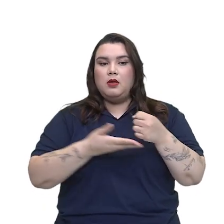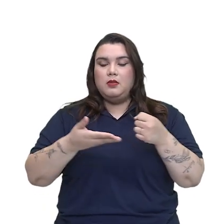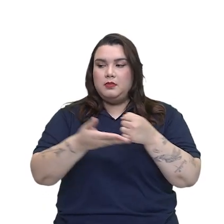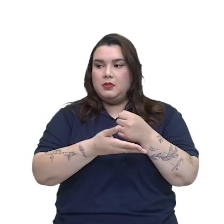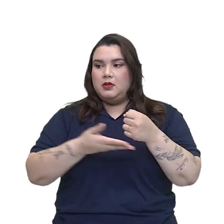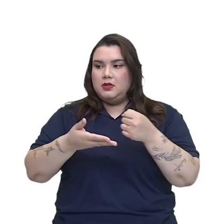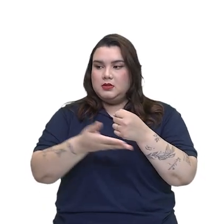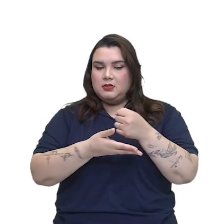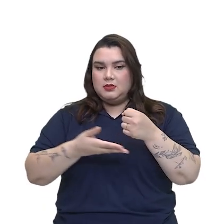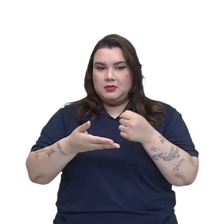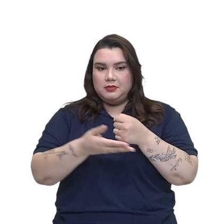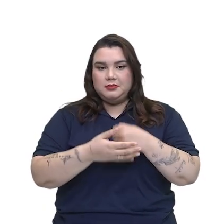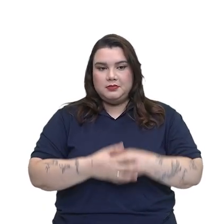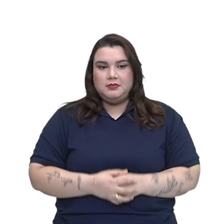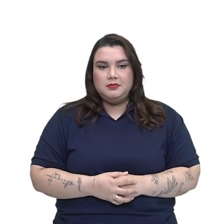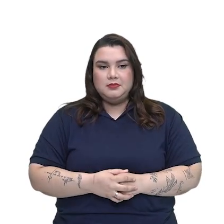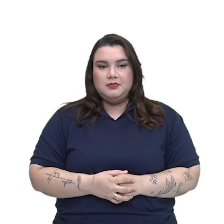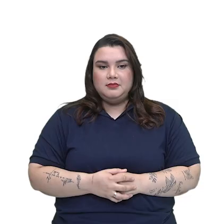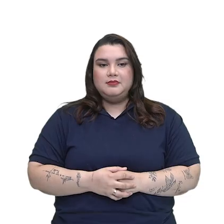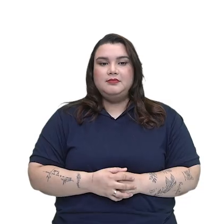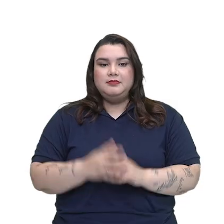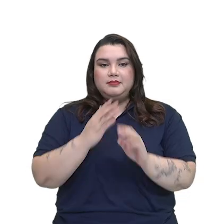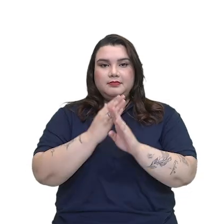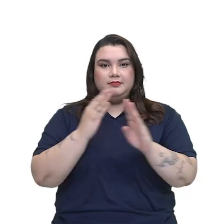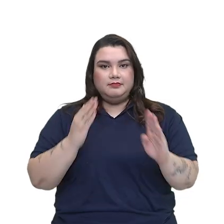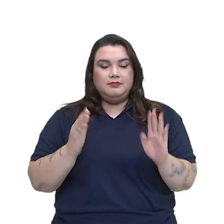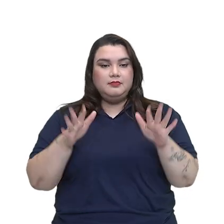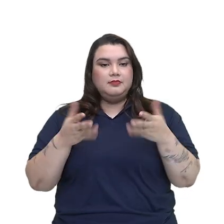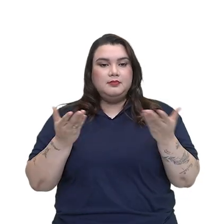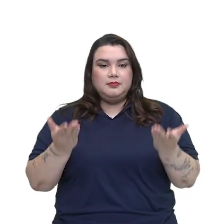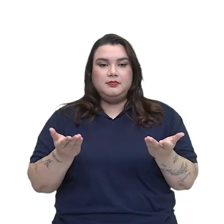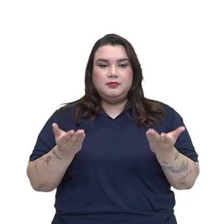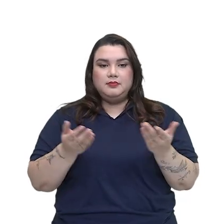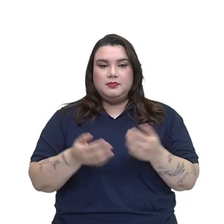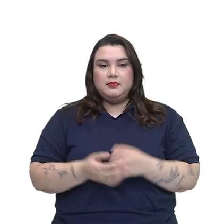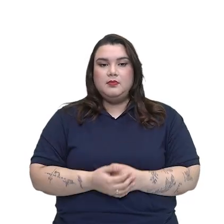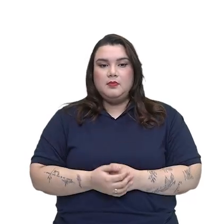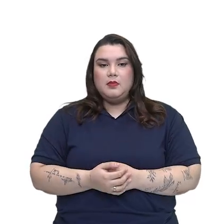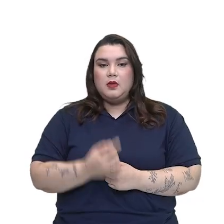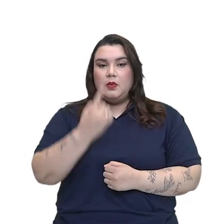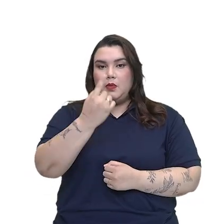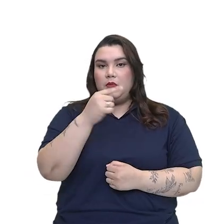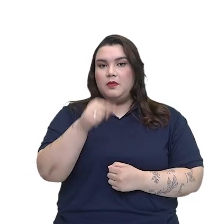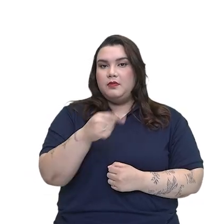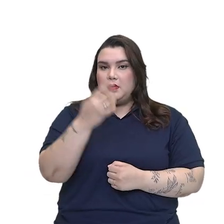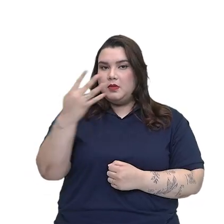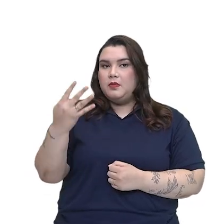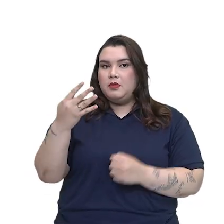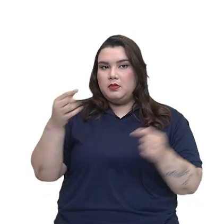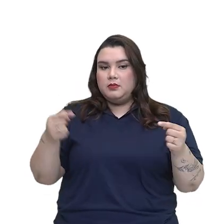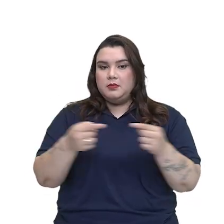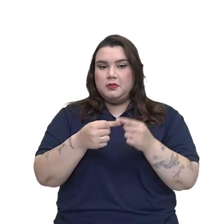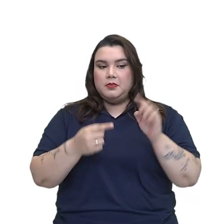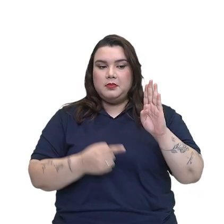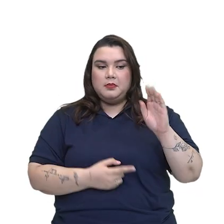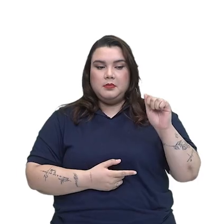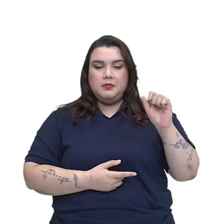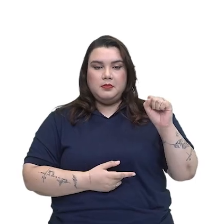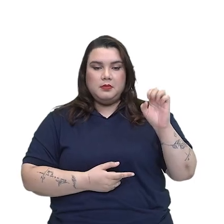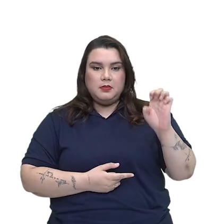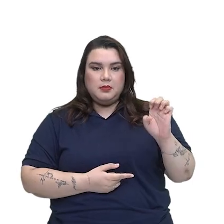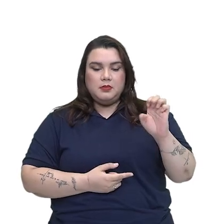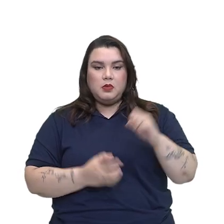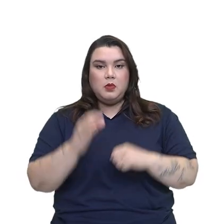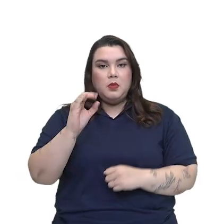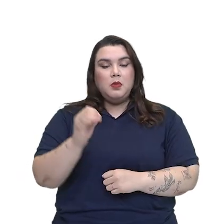base? Sempre identifique a base. A base é 1,4.